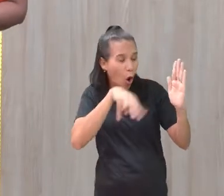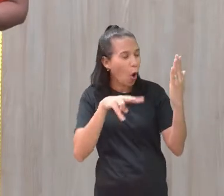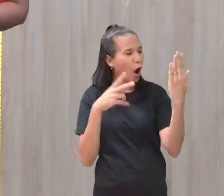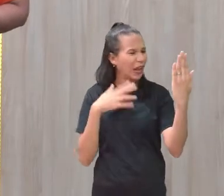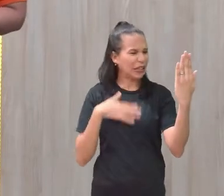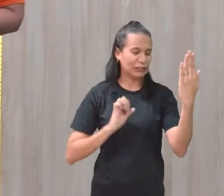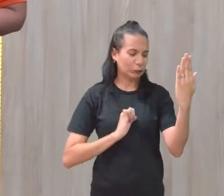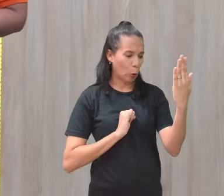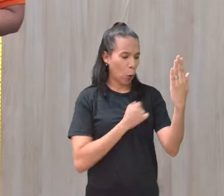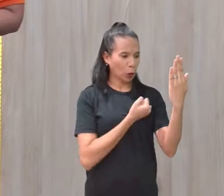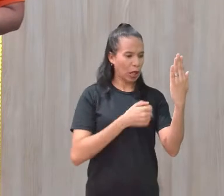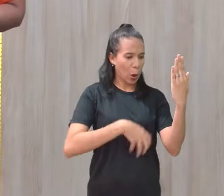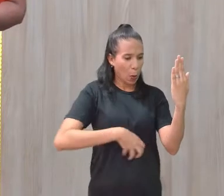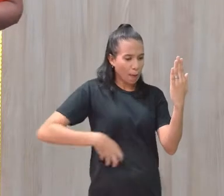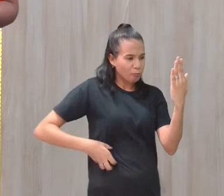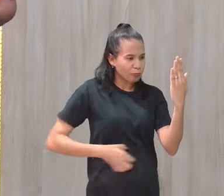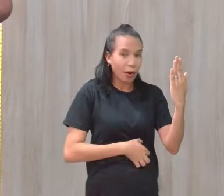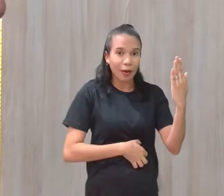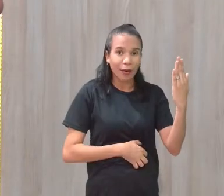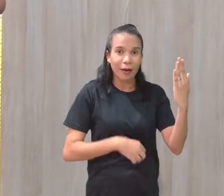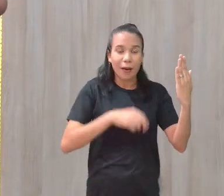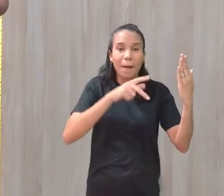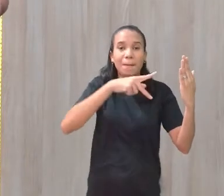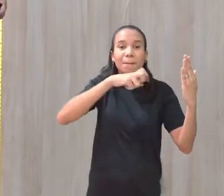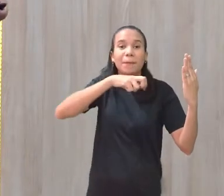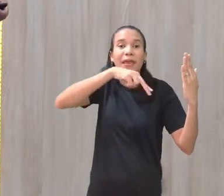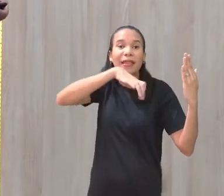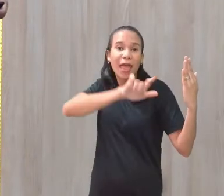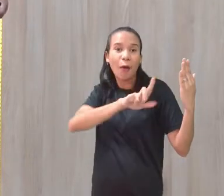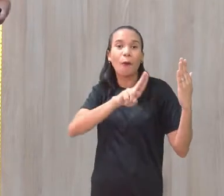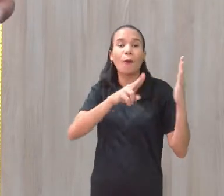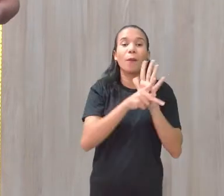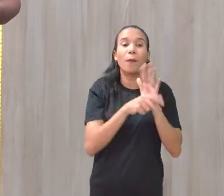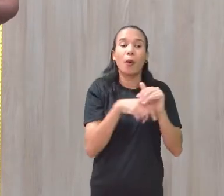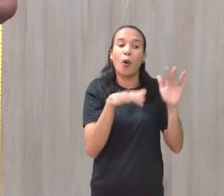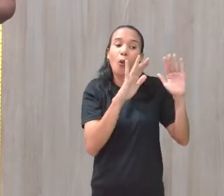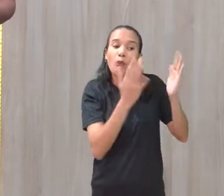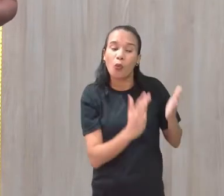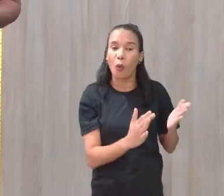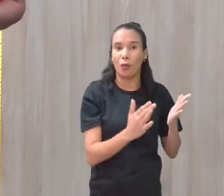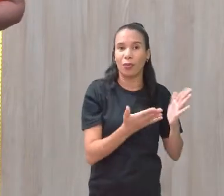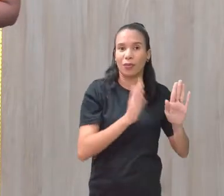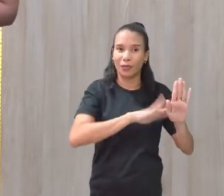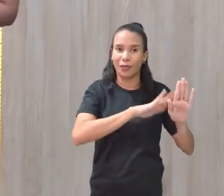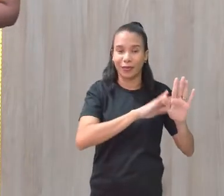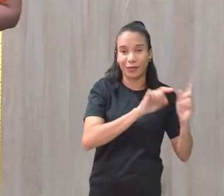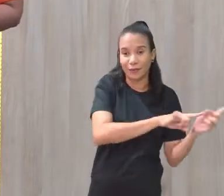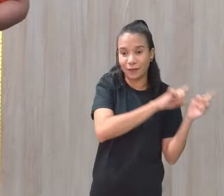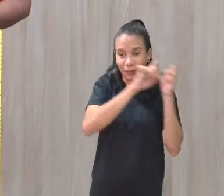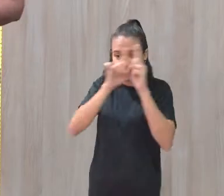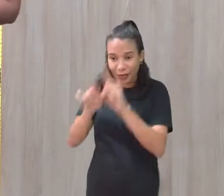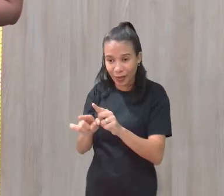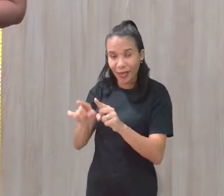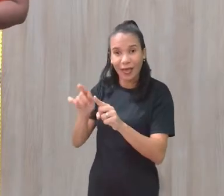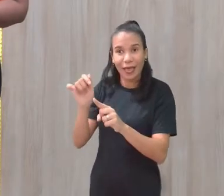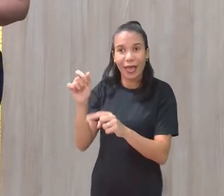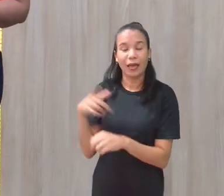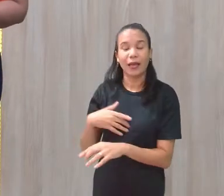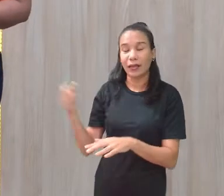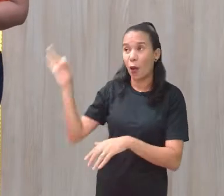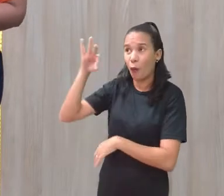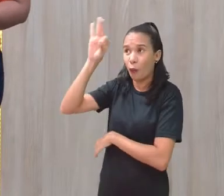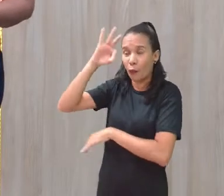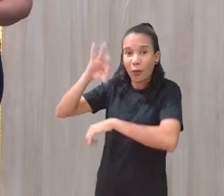assim, eu odeio estes pneus, a gente está falando no sentido conotativo, no sentido figurado. E quando a gente diz assim, no mosquito,